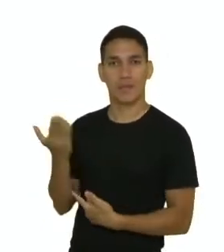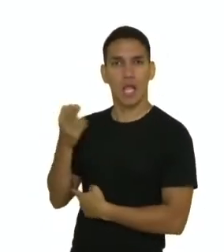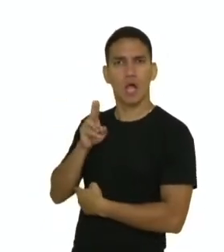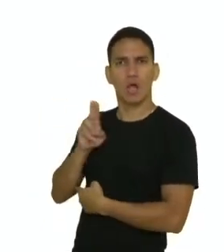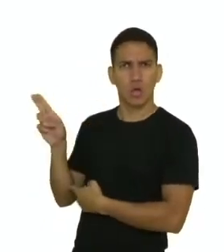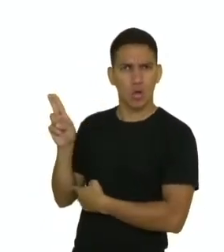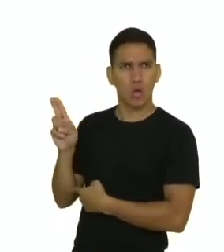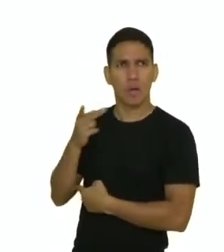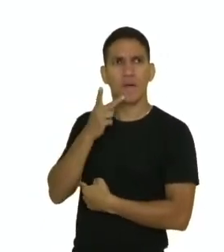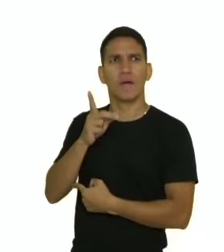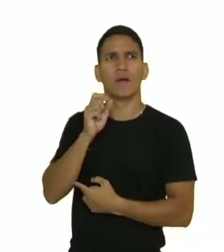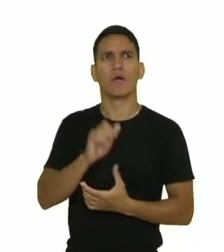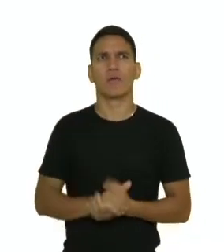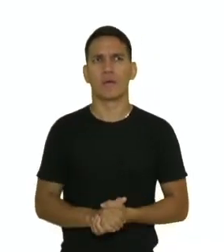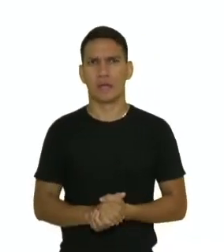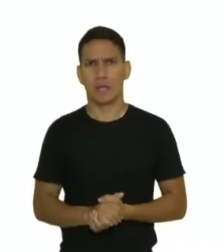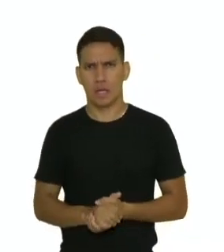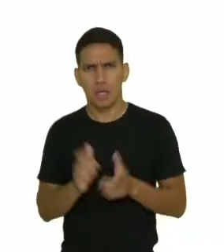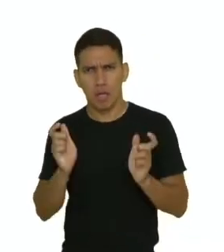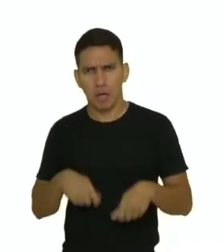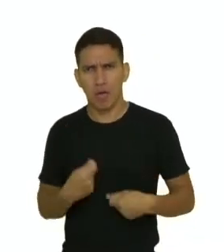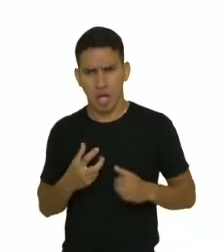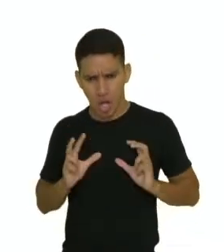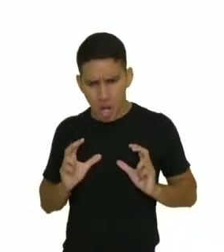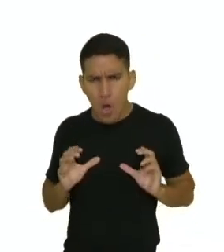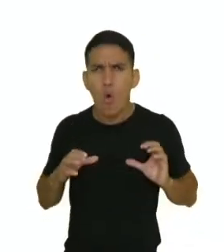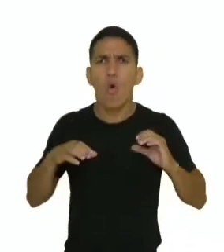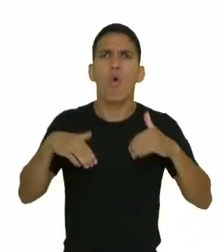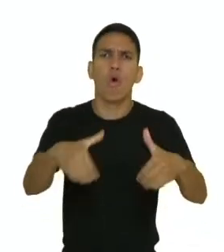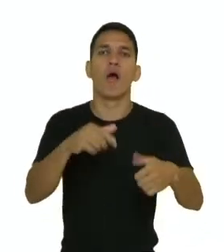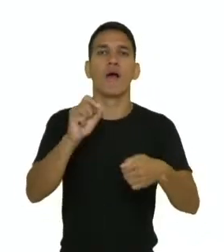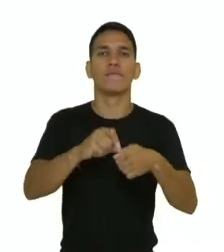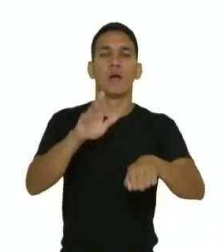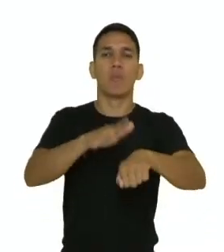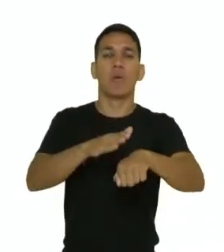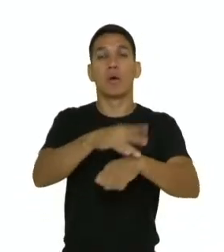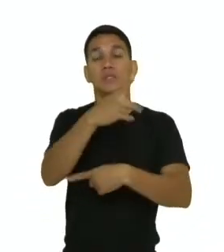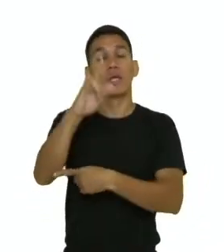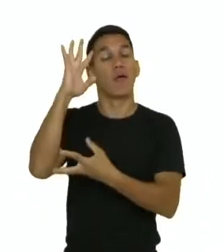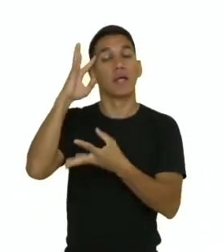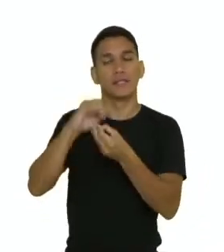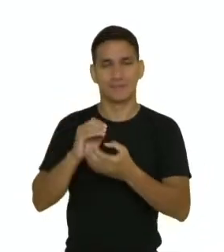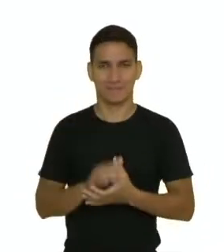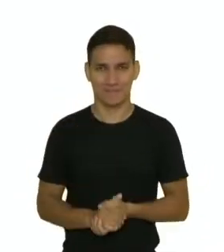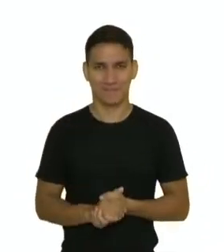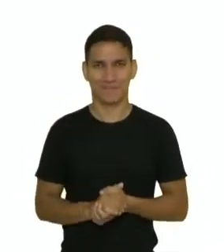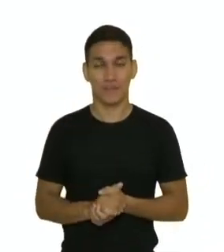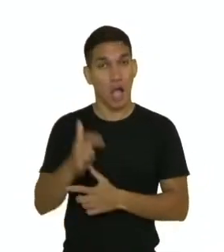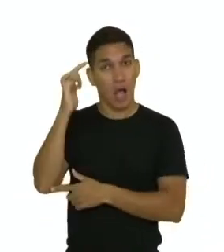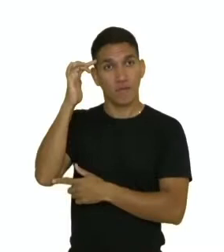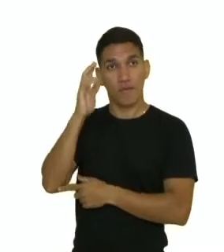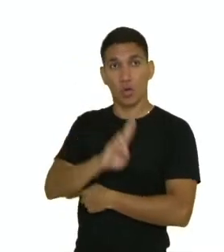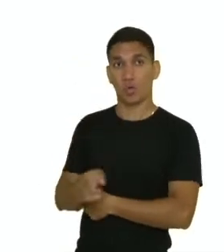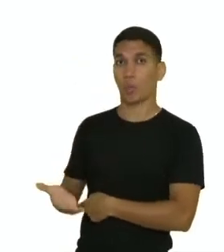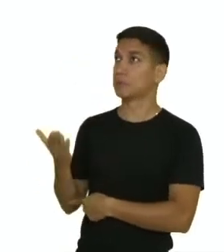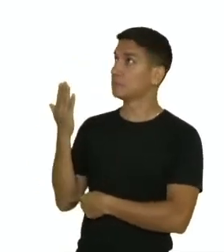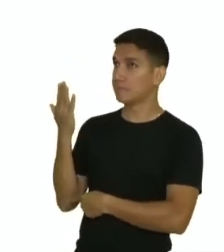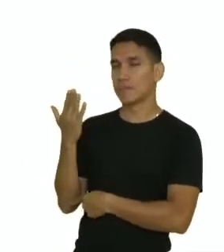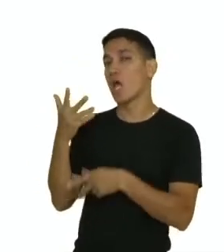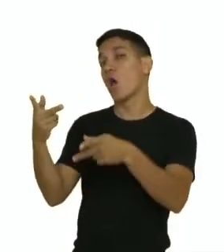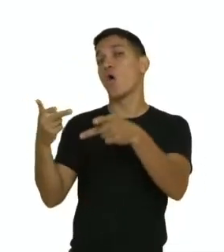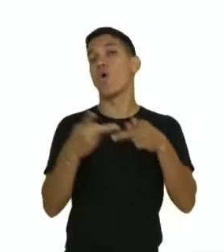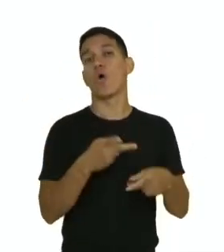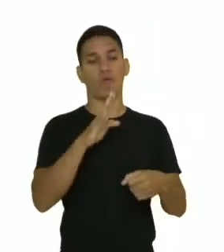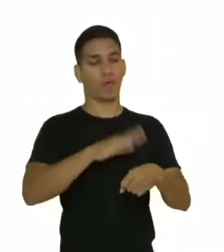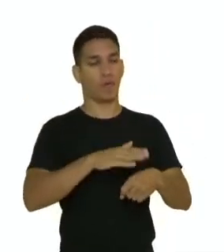aude, tenha coragem de fazer uso de seu próprio entendimento. O filósofo Kant nos faz um convite à